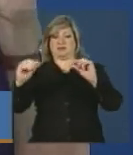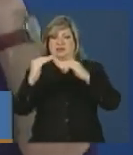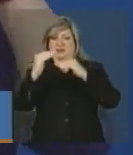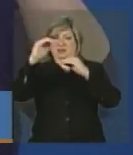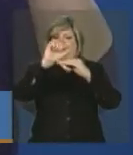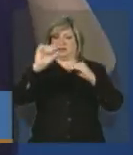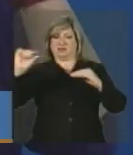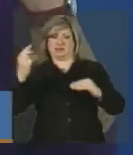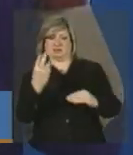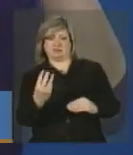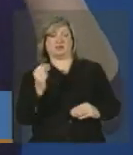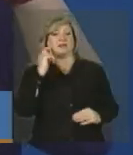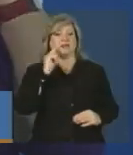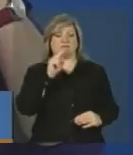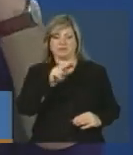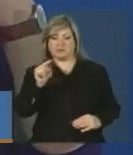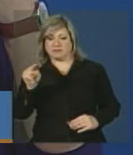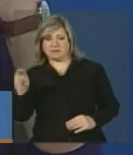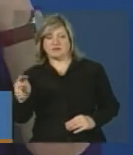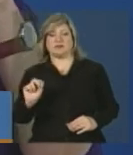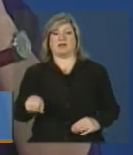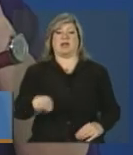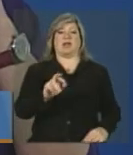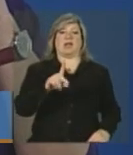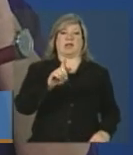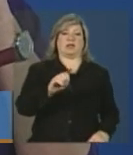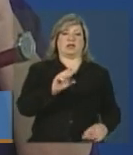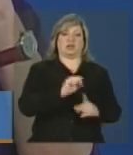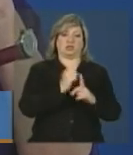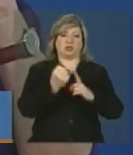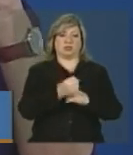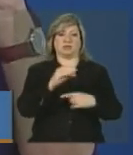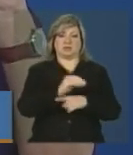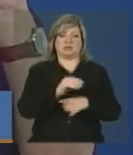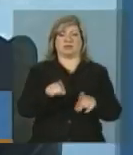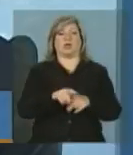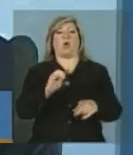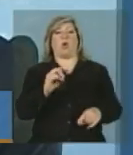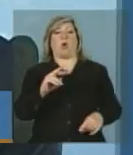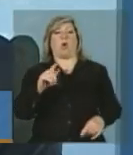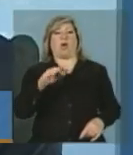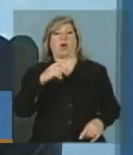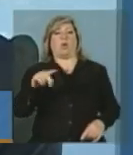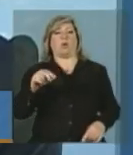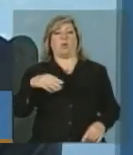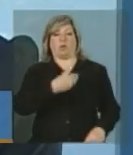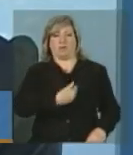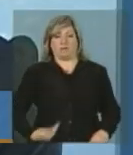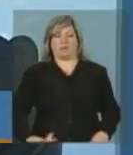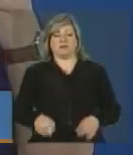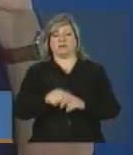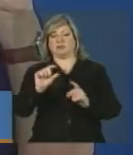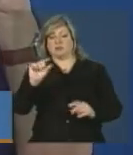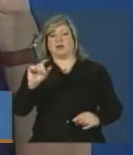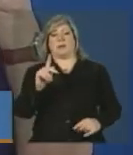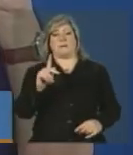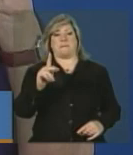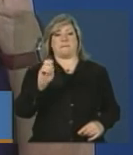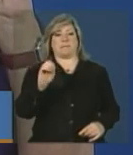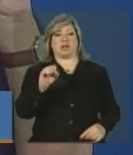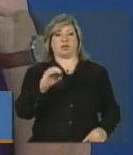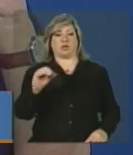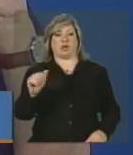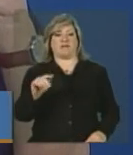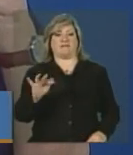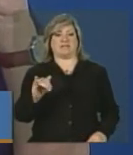tela, que é da rede socioassistencial, dos órgãos governamentais e pessoa física. Ao clicar em